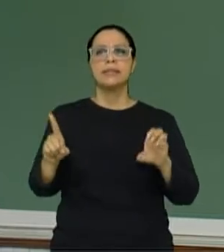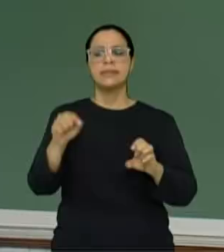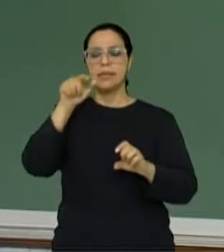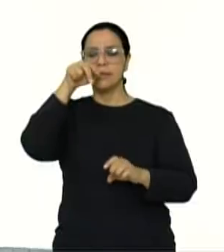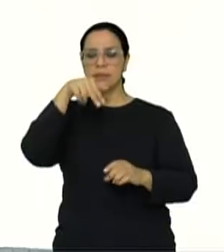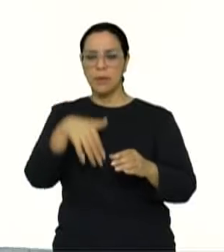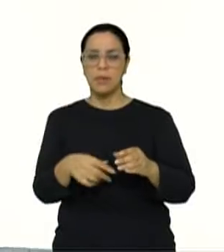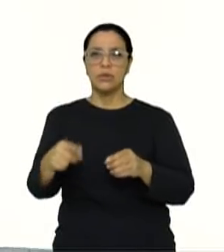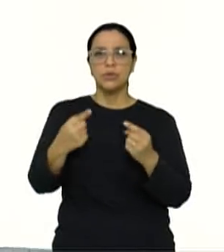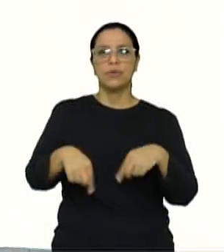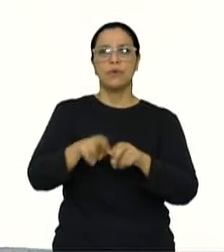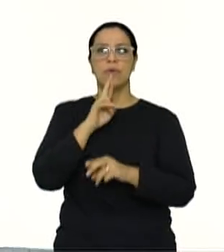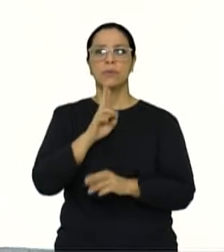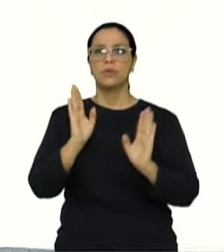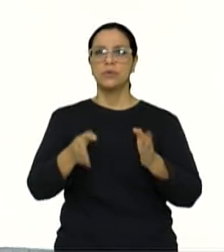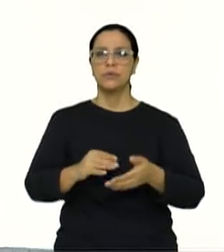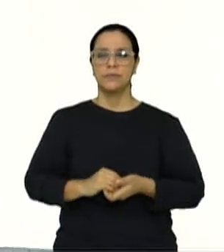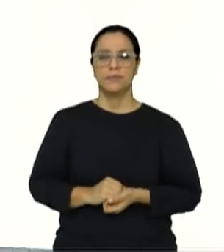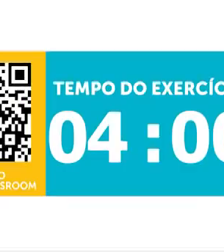e já volto com a correção.